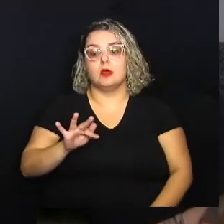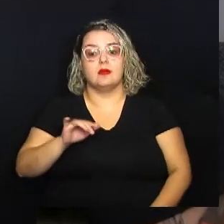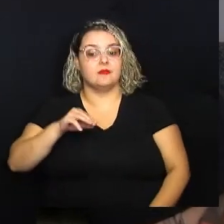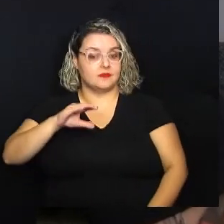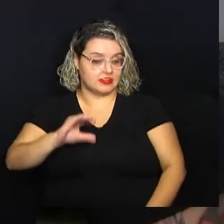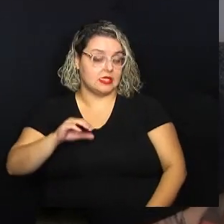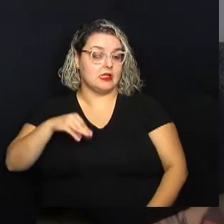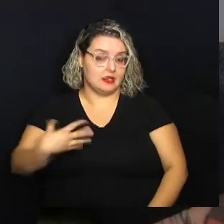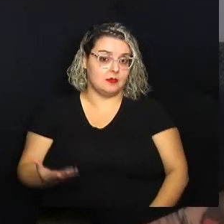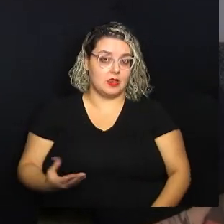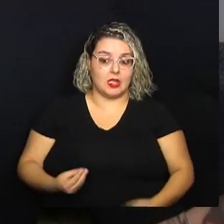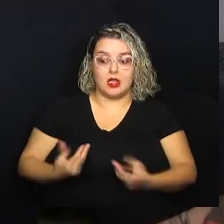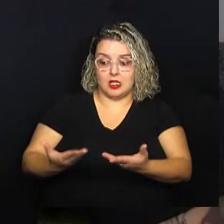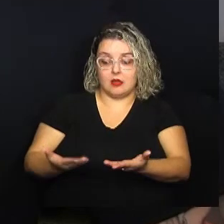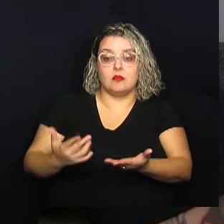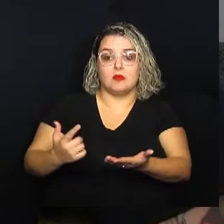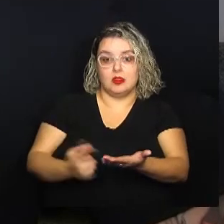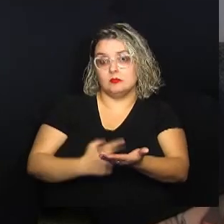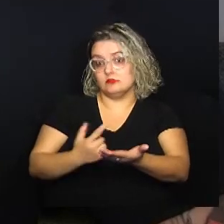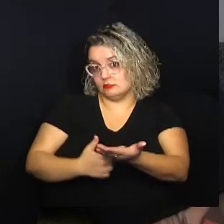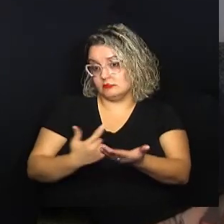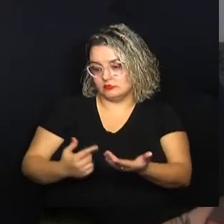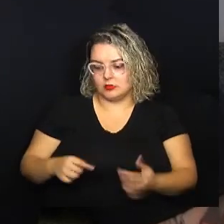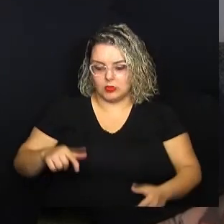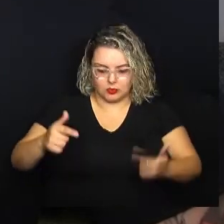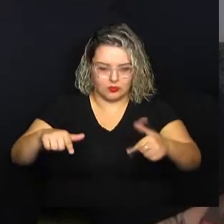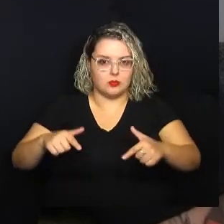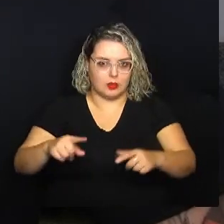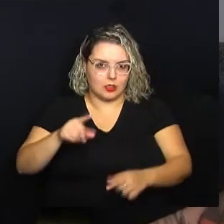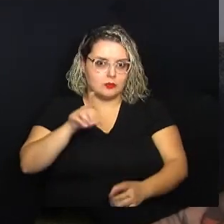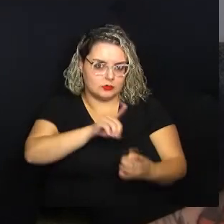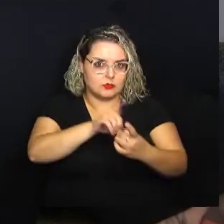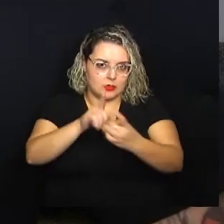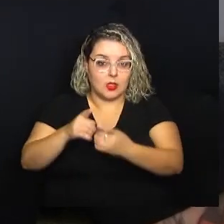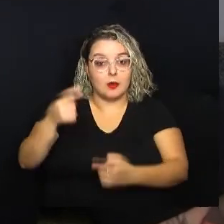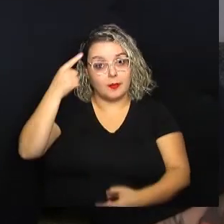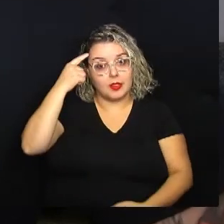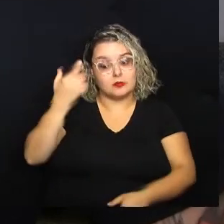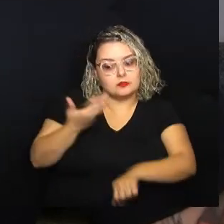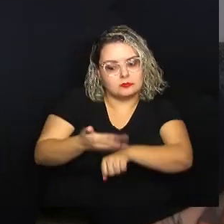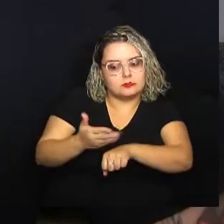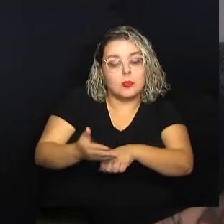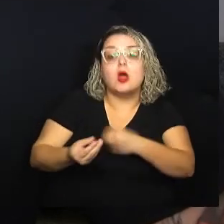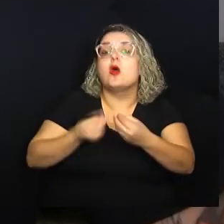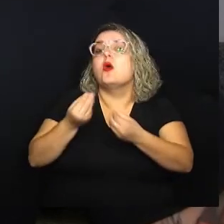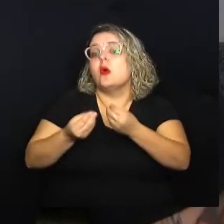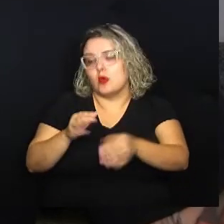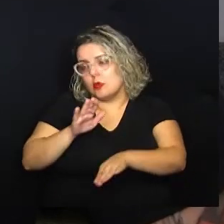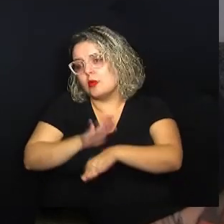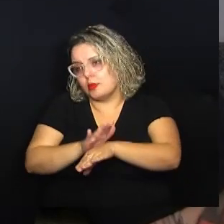da FCM, levar isso físico lá para o ambulatório. Então a gente já está pensando